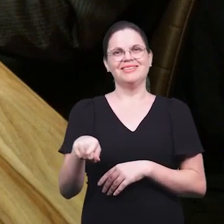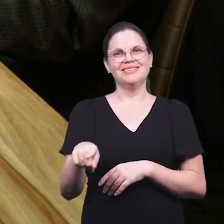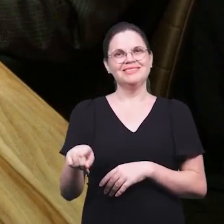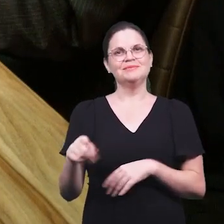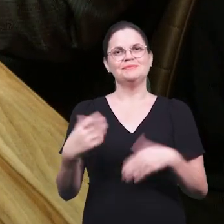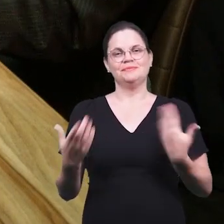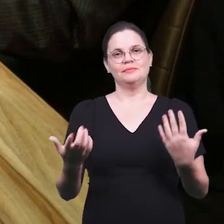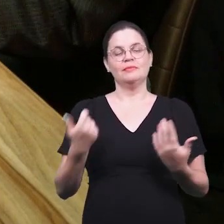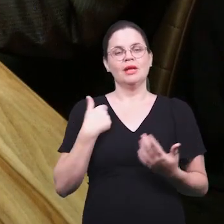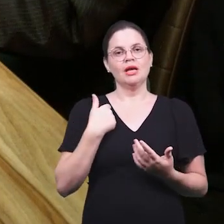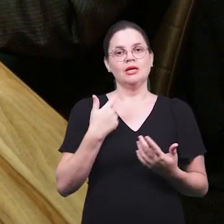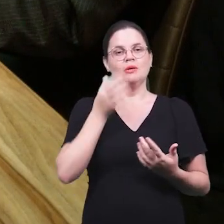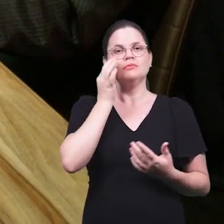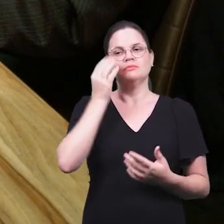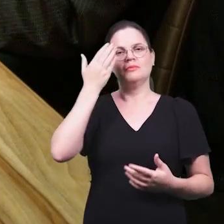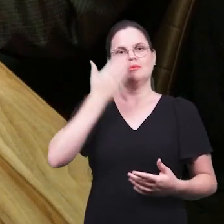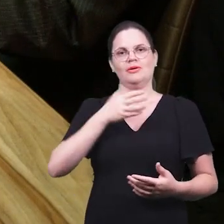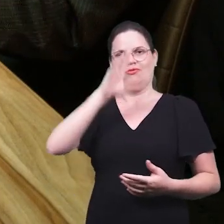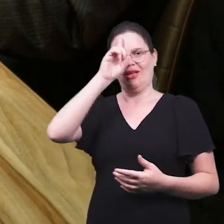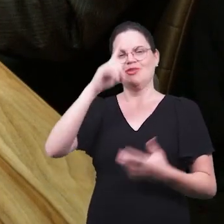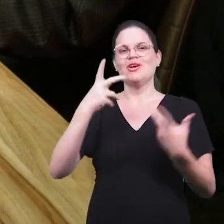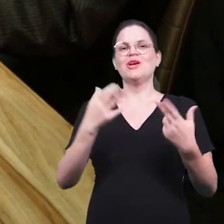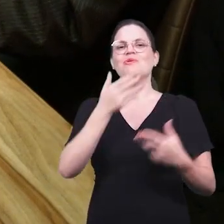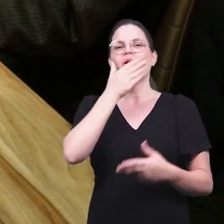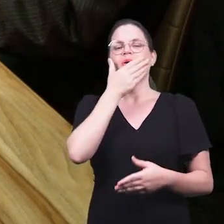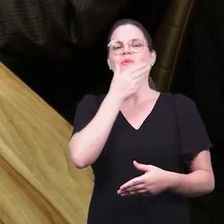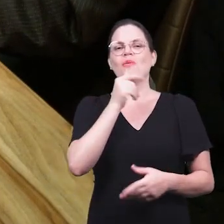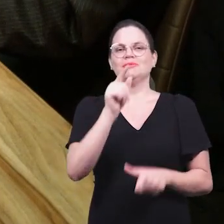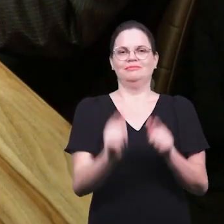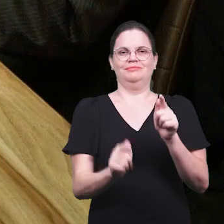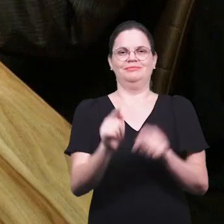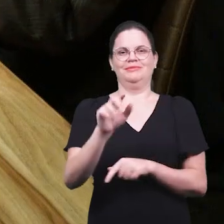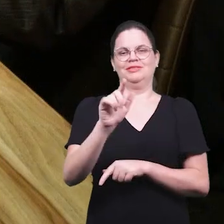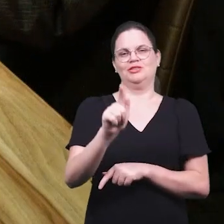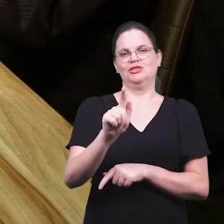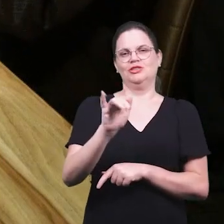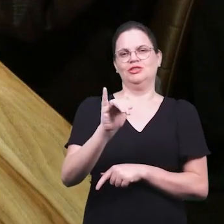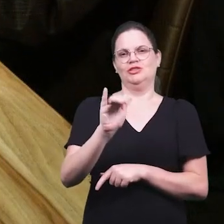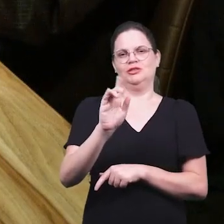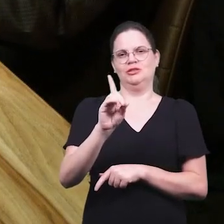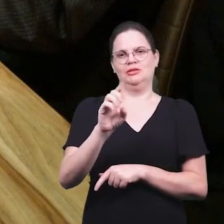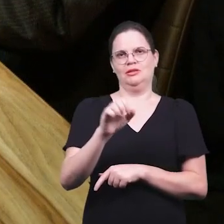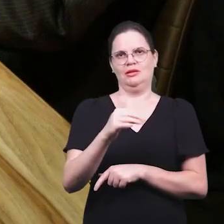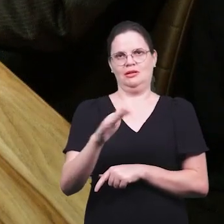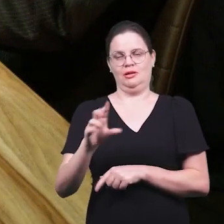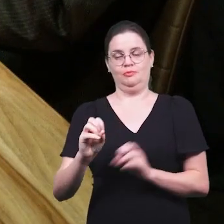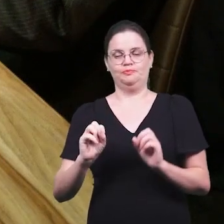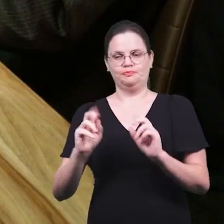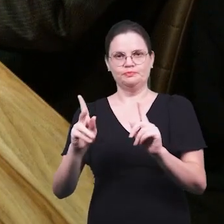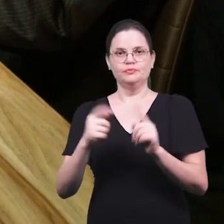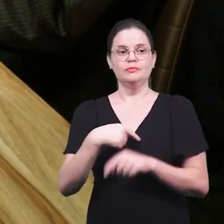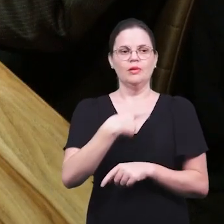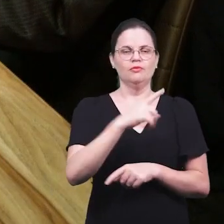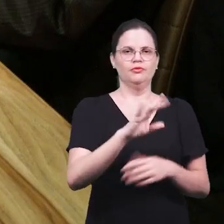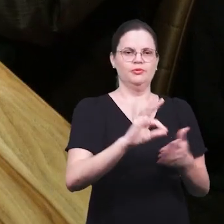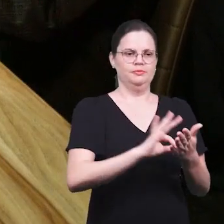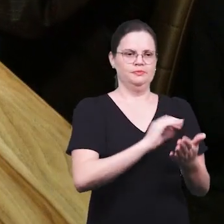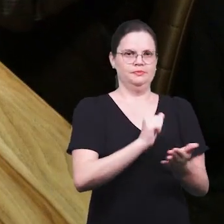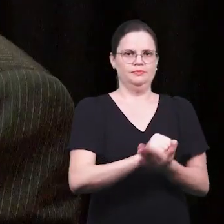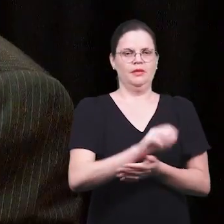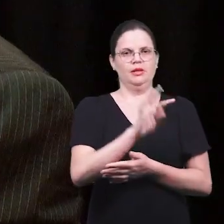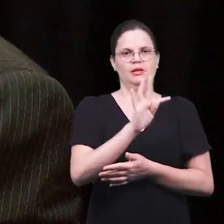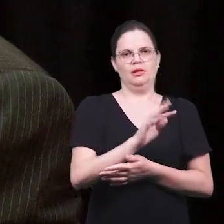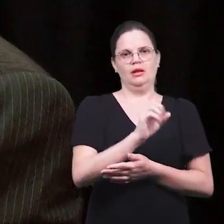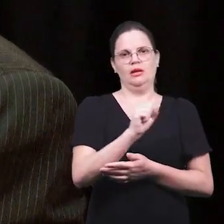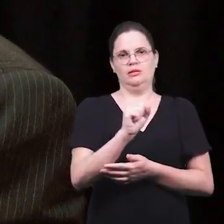fiz como Gideão, fiz a prova ali, né? Eu tirei a prova com o Senhor. Eu me inscrevi para o concurso do TSE e falei, bom,